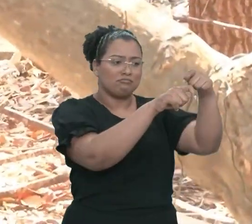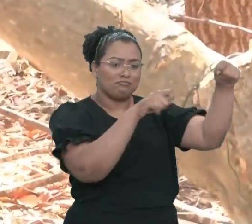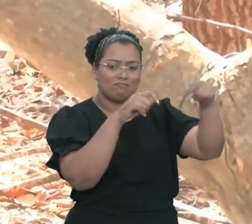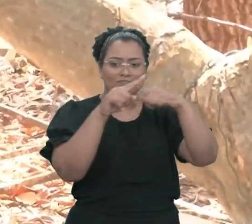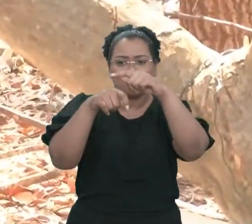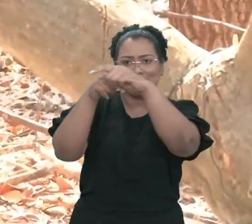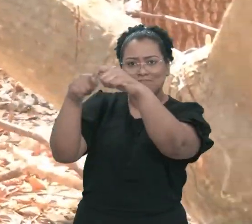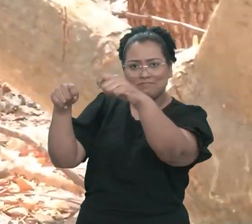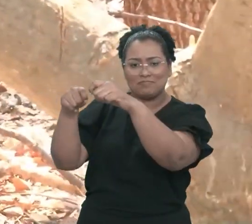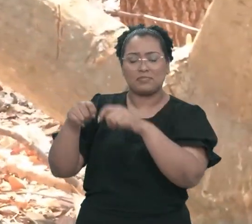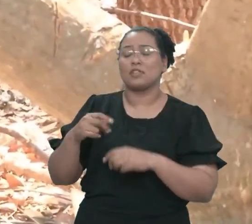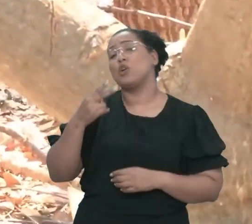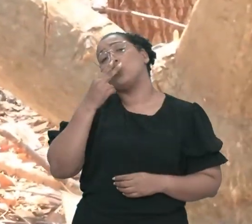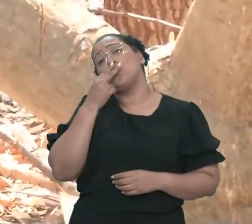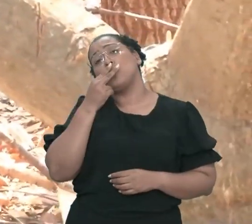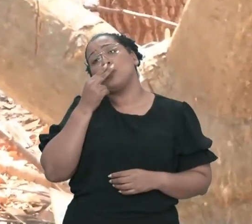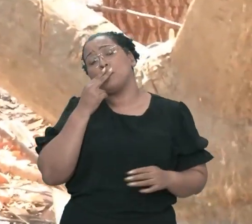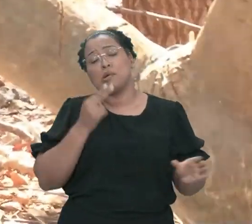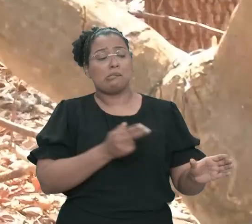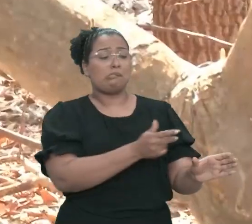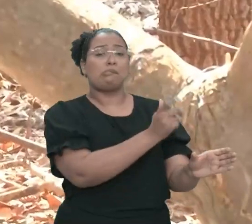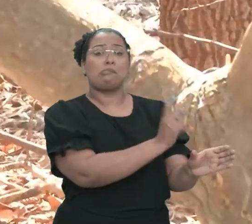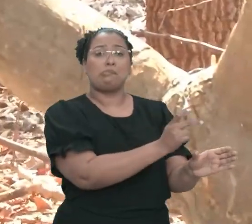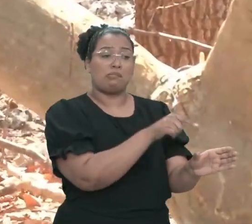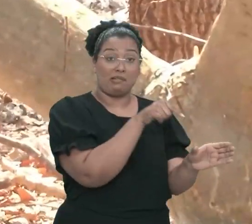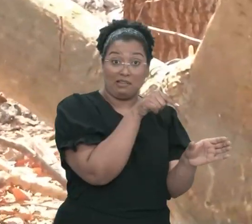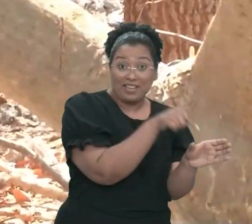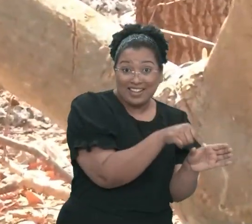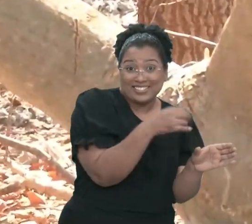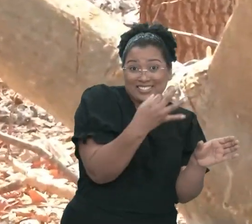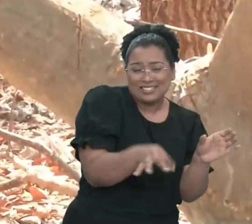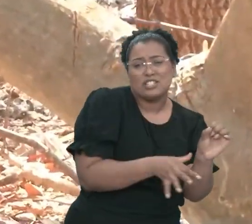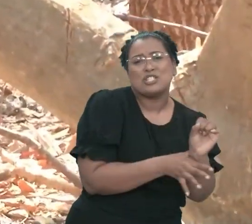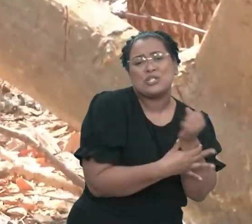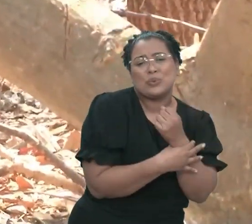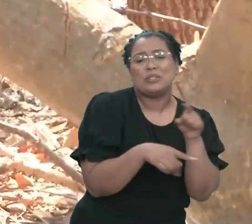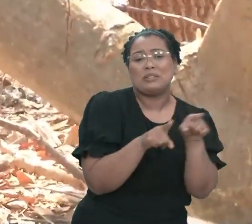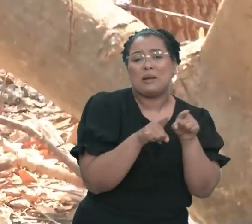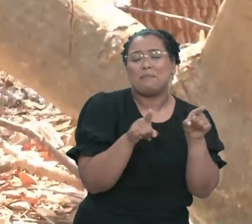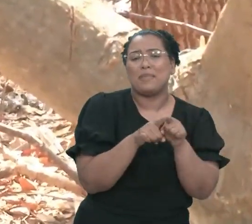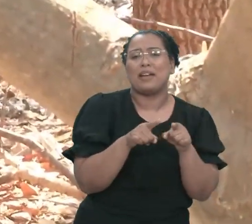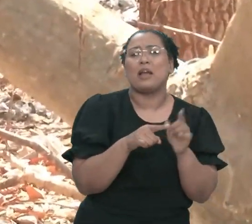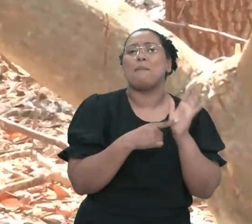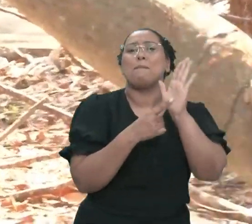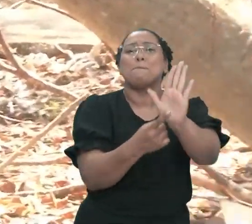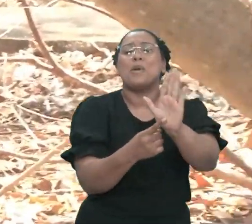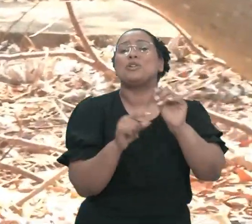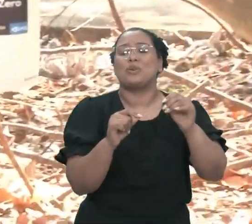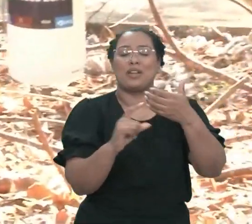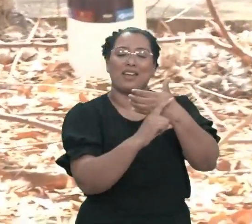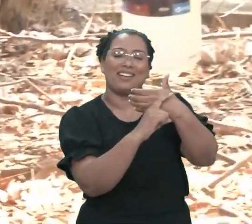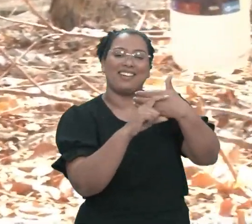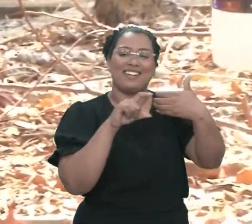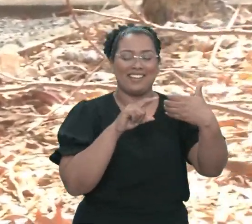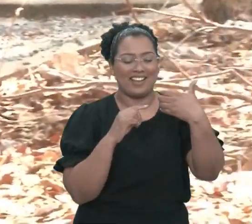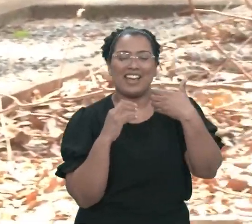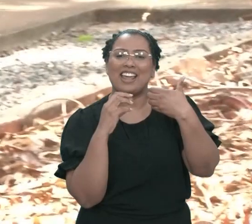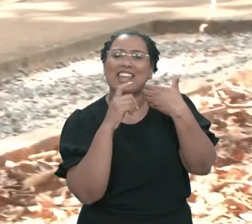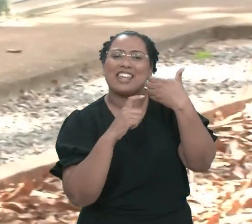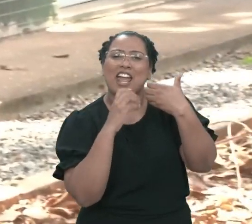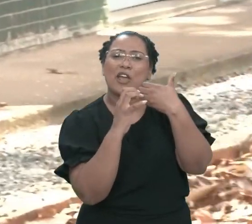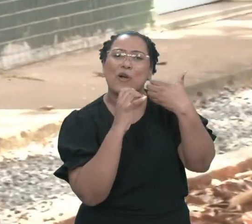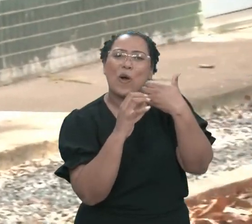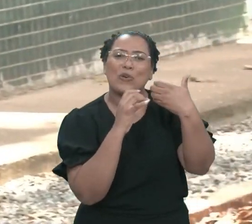do descarte adequado e seguro, o projeto também funciona como cartão de visitas, estampando um QR Code que leva para as